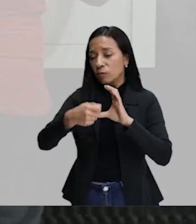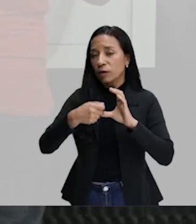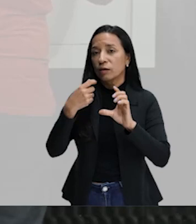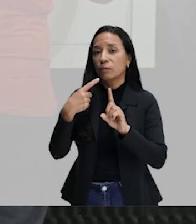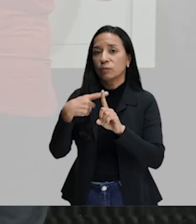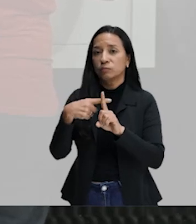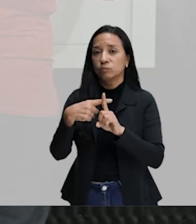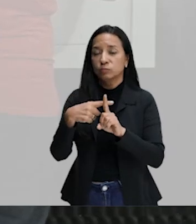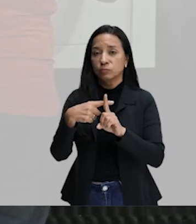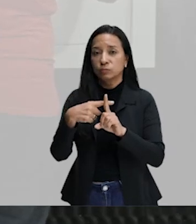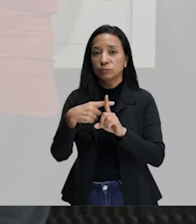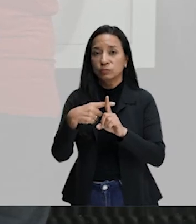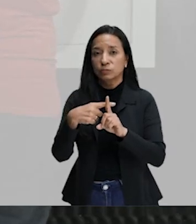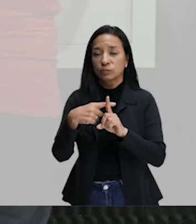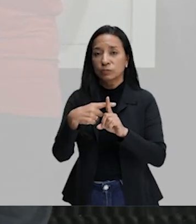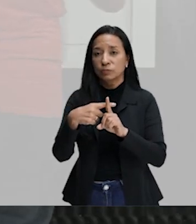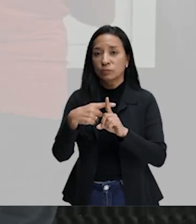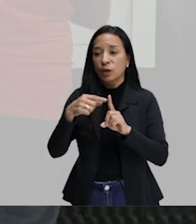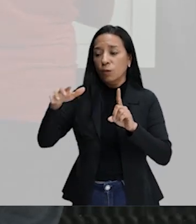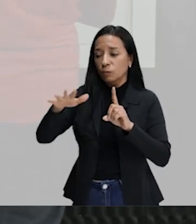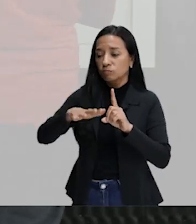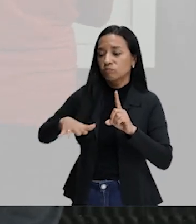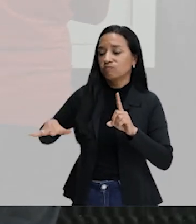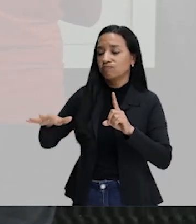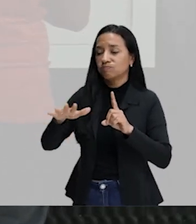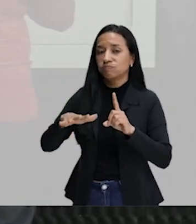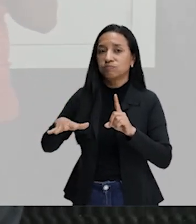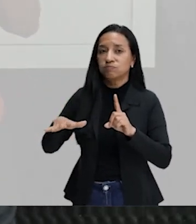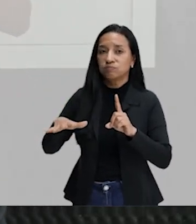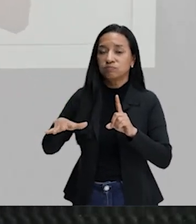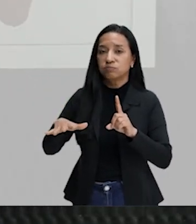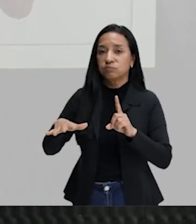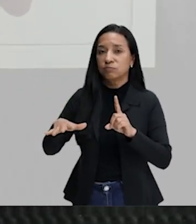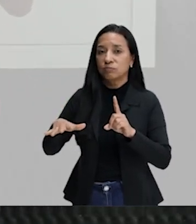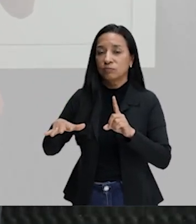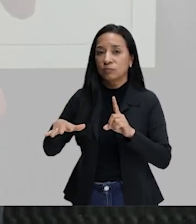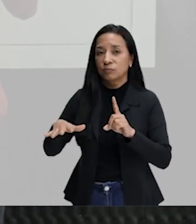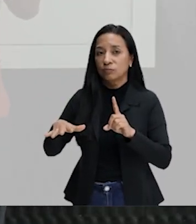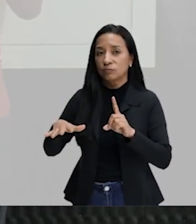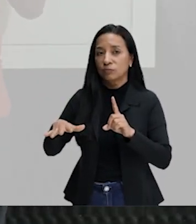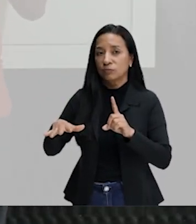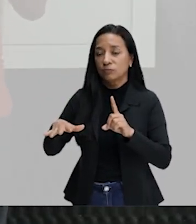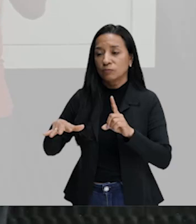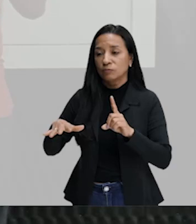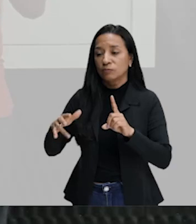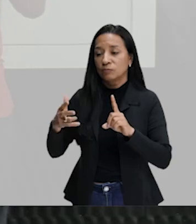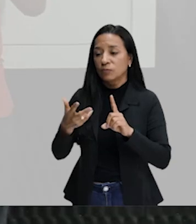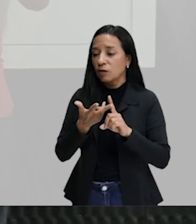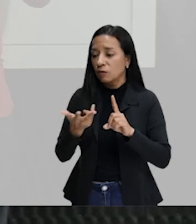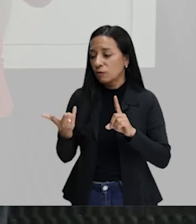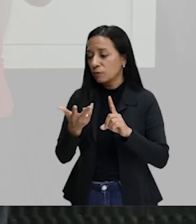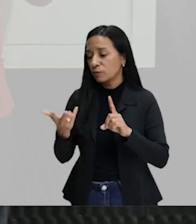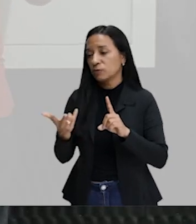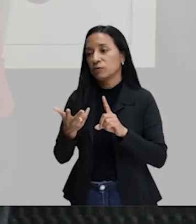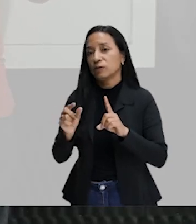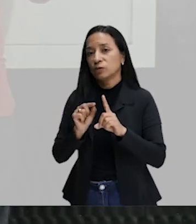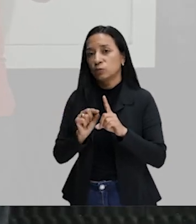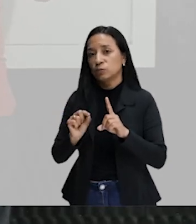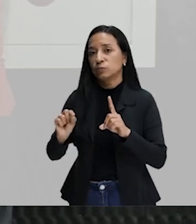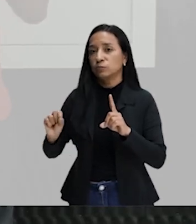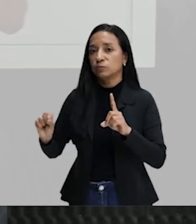certo? Então, o campo e a velocidade neste sentido.